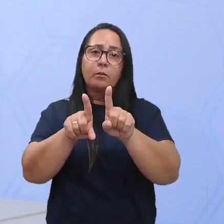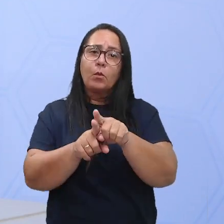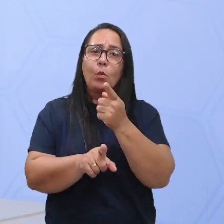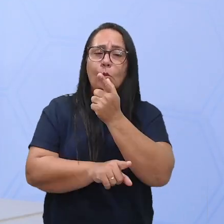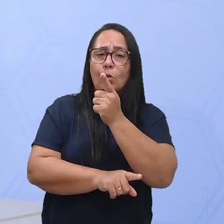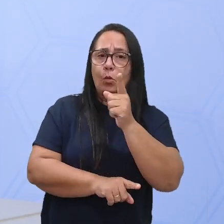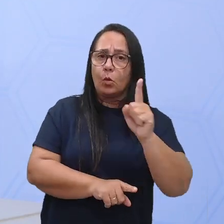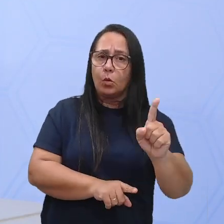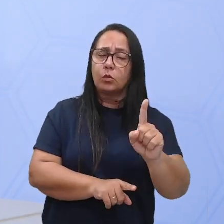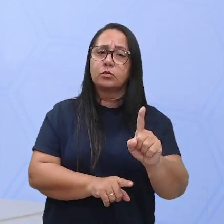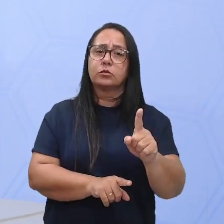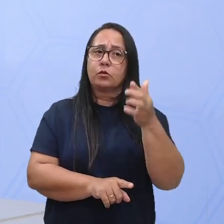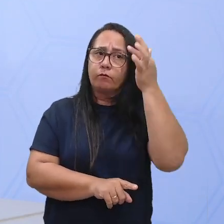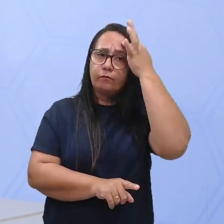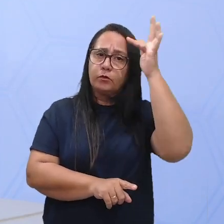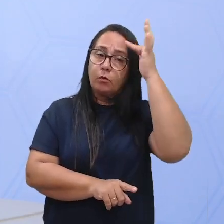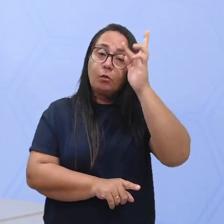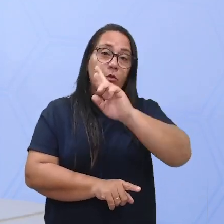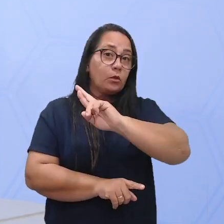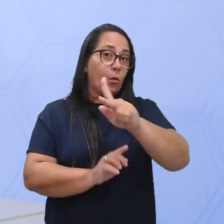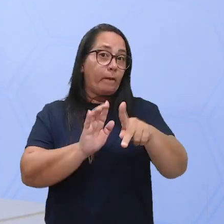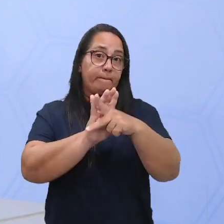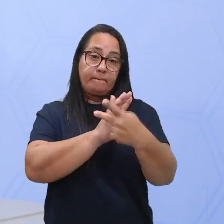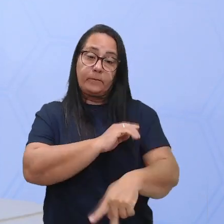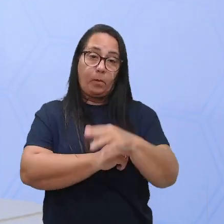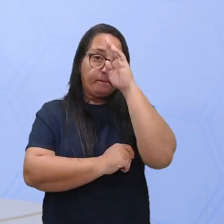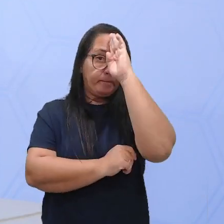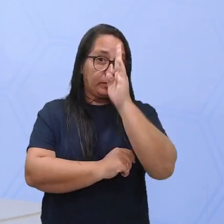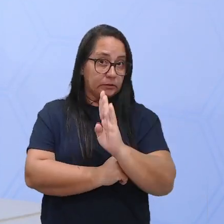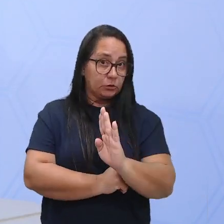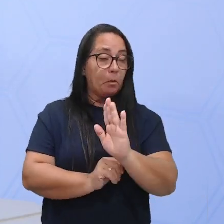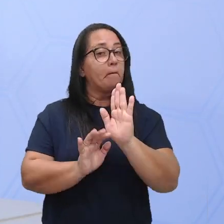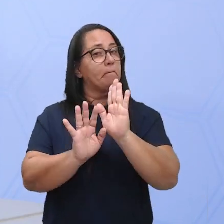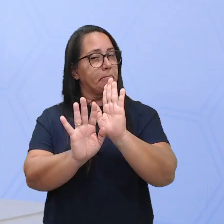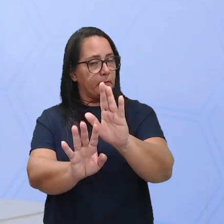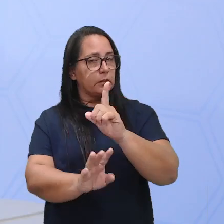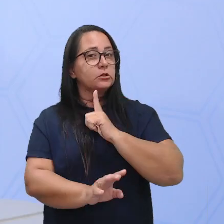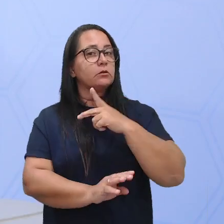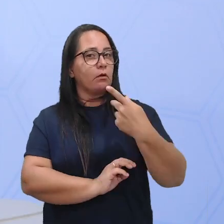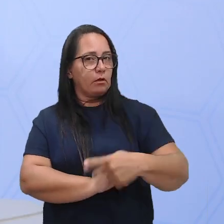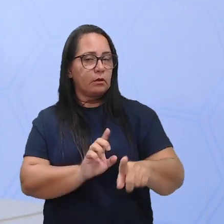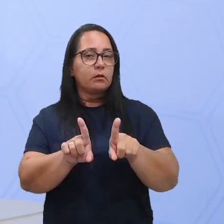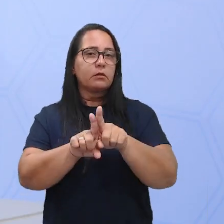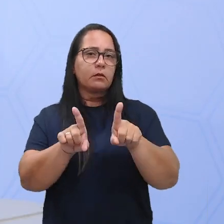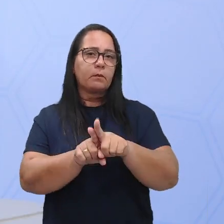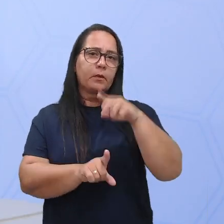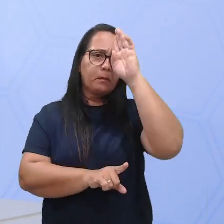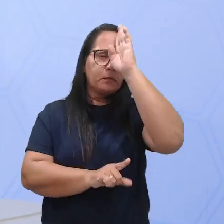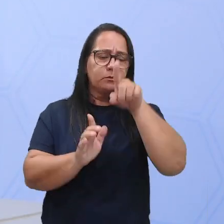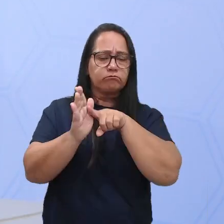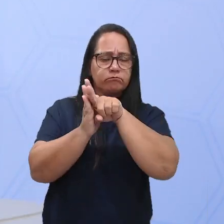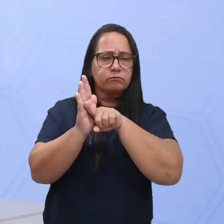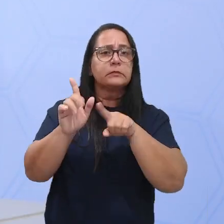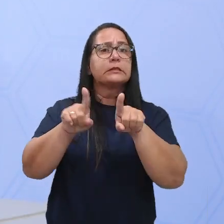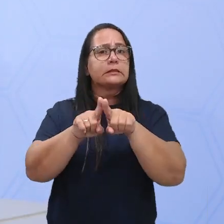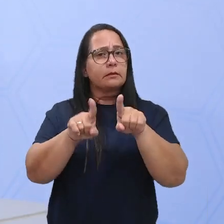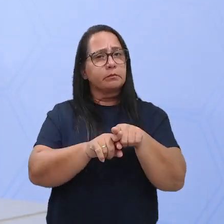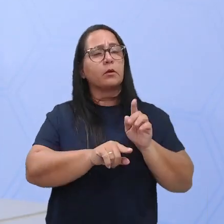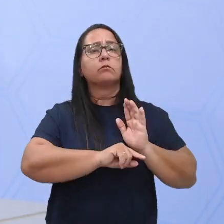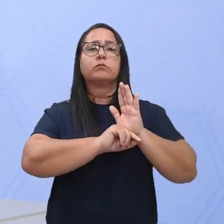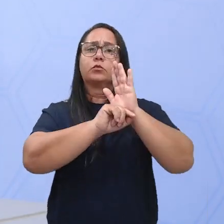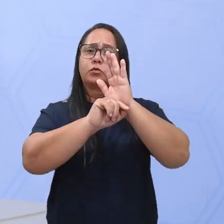brasileiro, mas vocês sabiam que aqui no Brasil tem pesquisadores que também contribuíram para